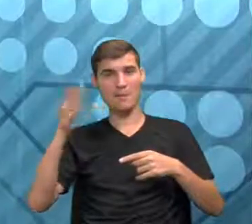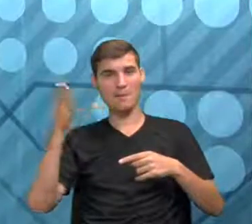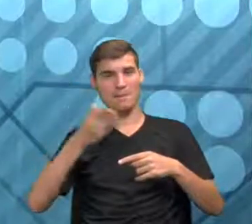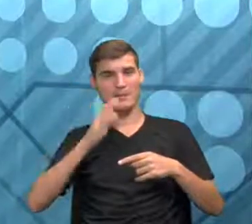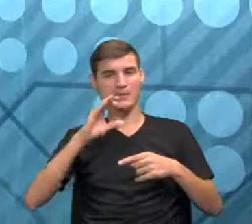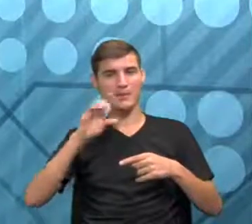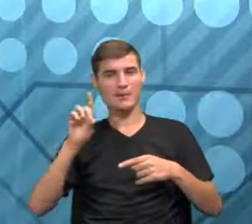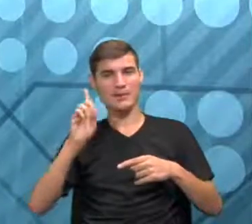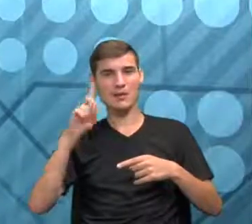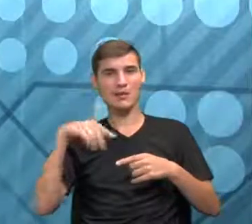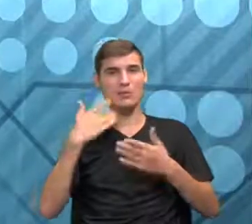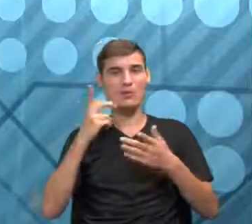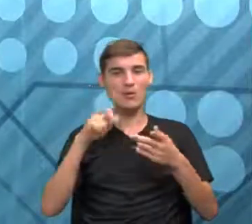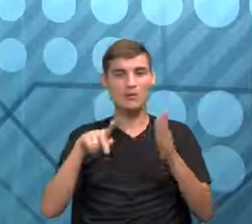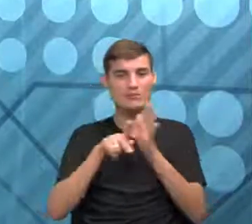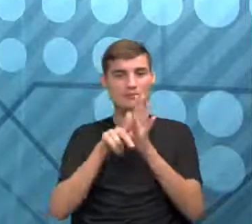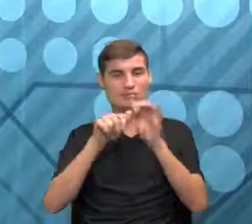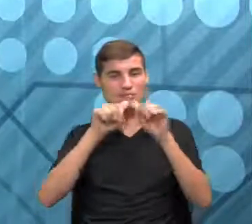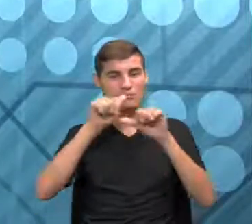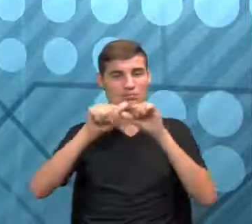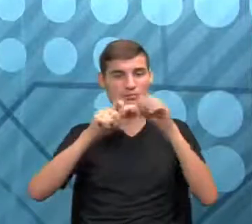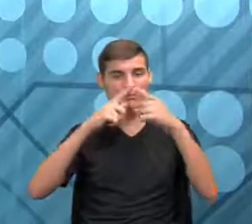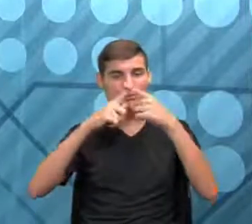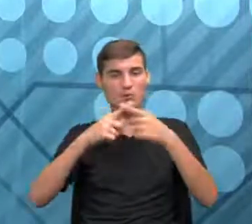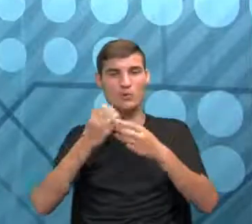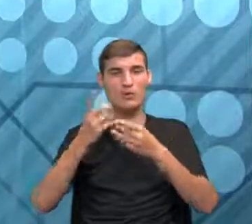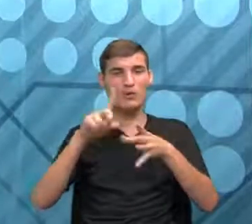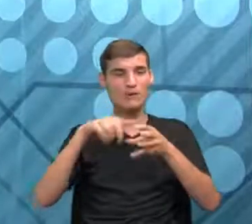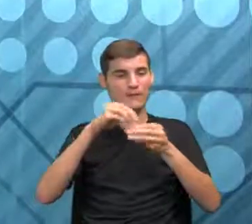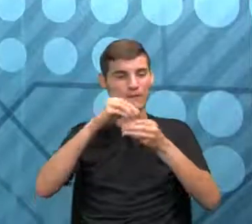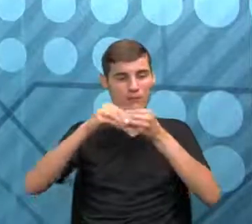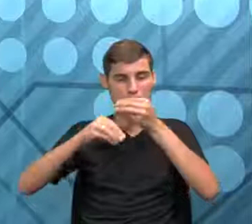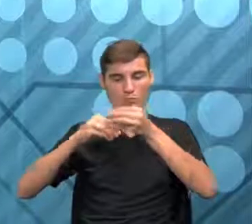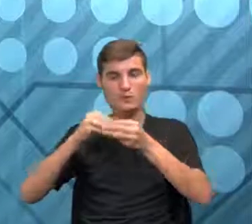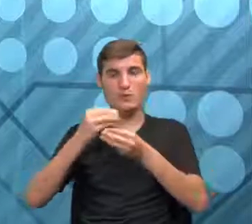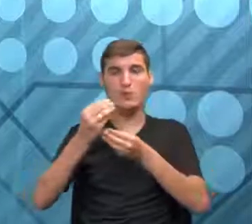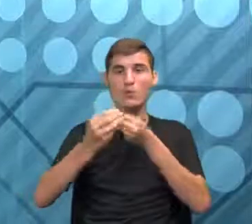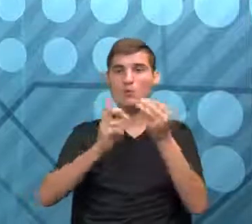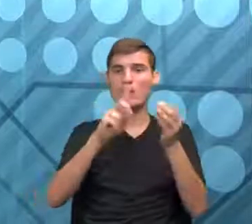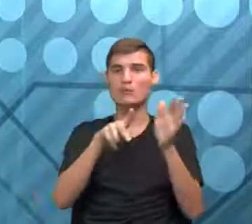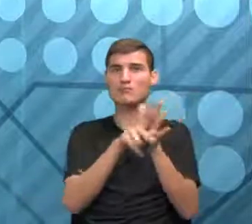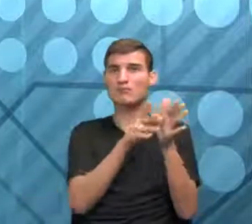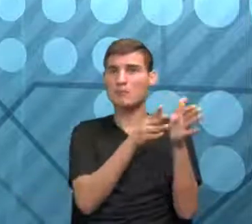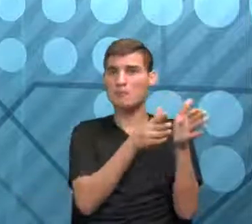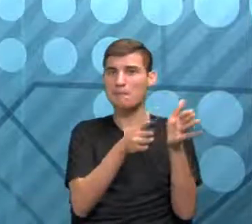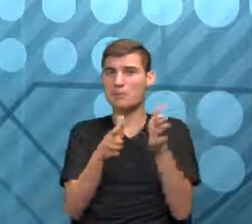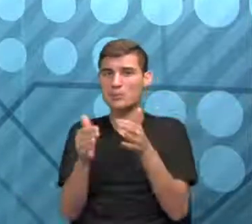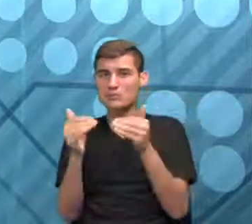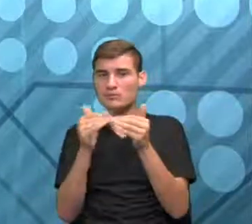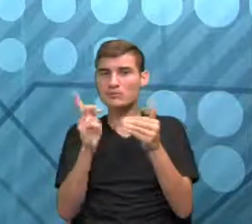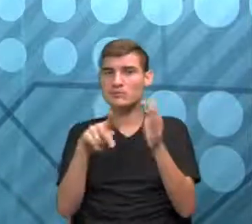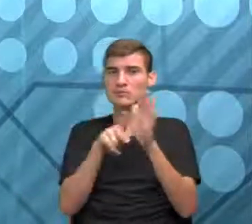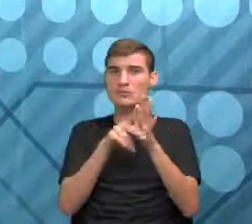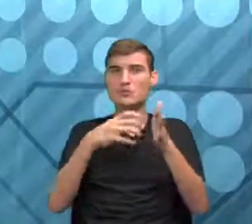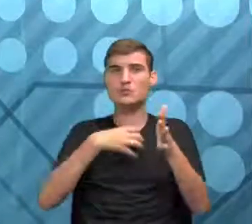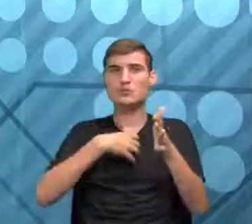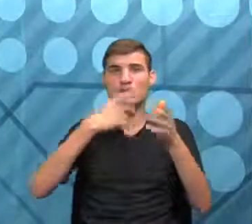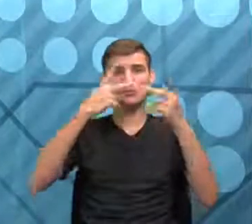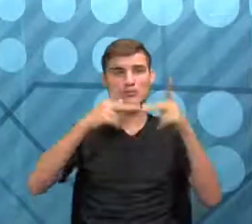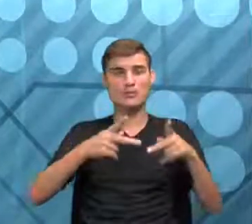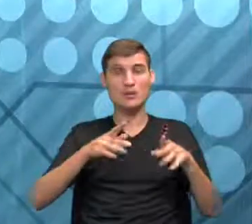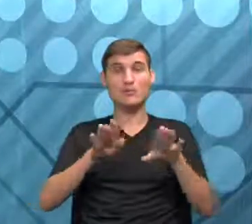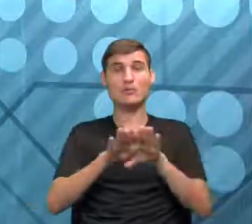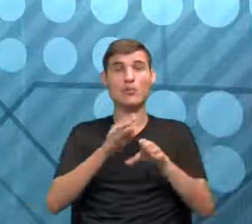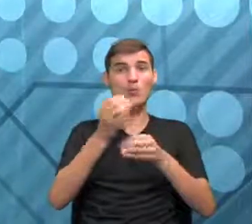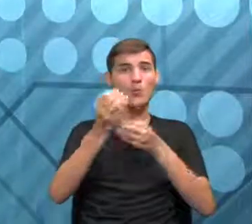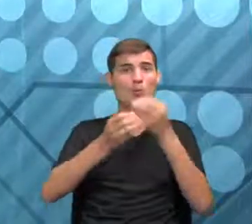Então eu estou falando qual que é a multiplexação, como que ela funciona, como que é o processo de multiplexação. Qual